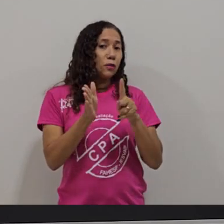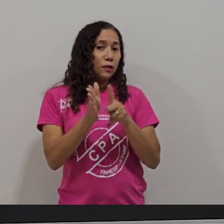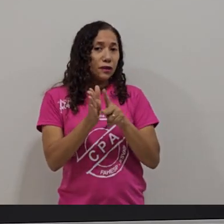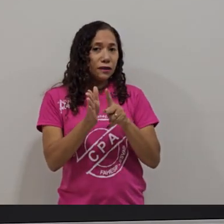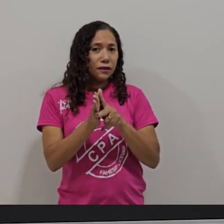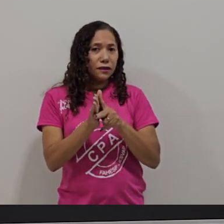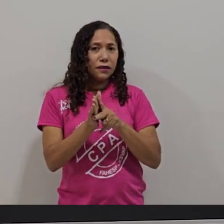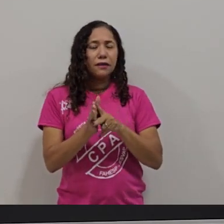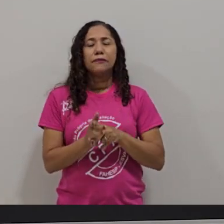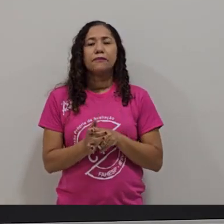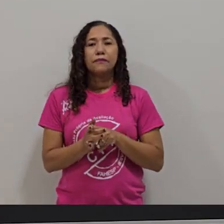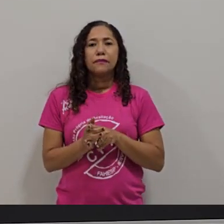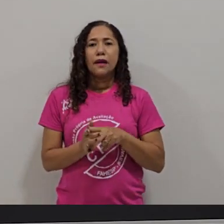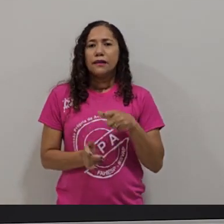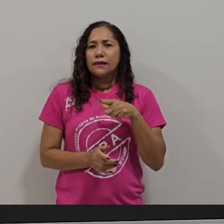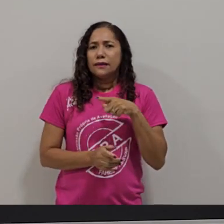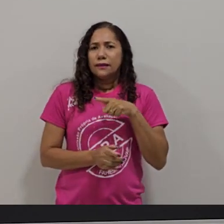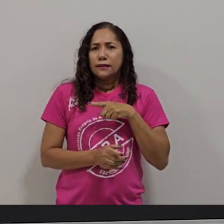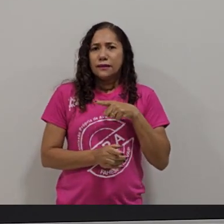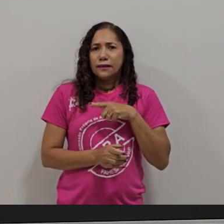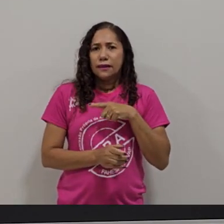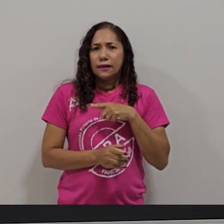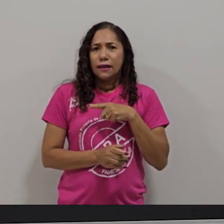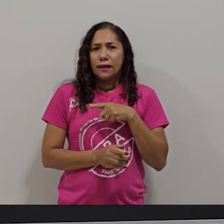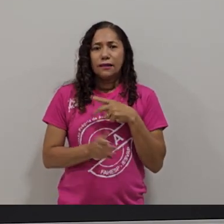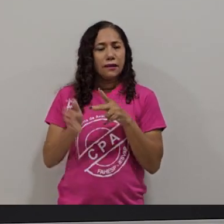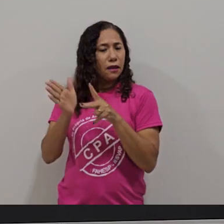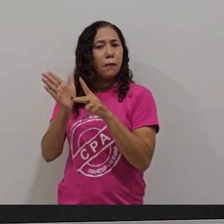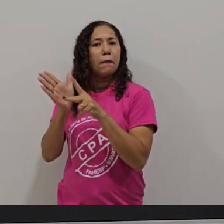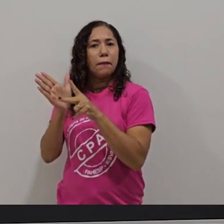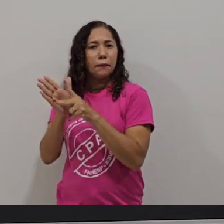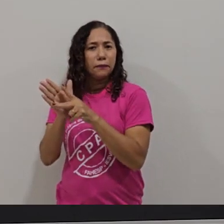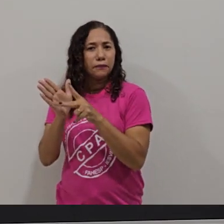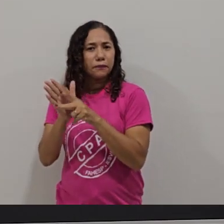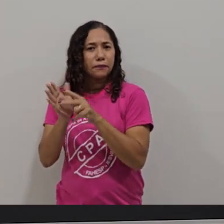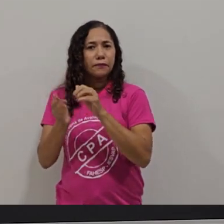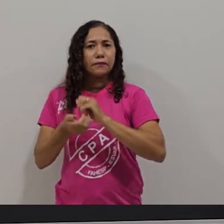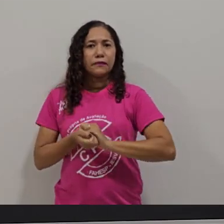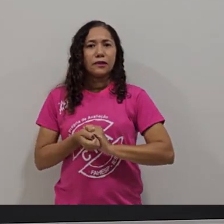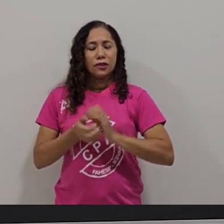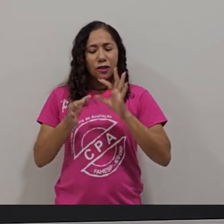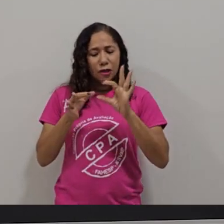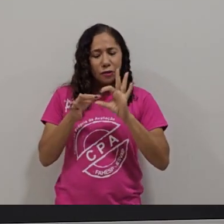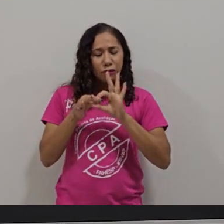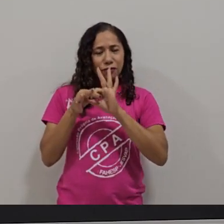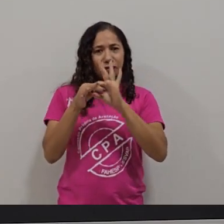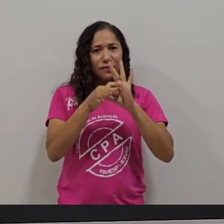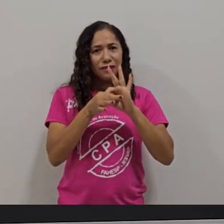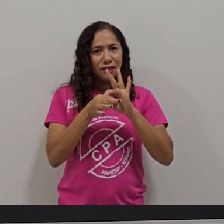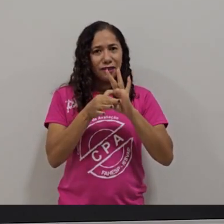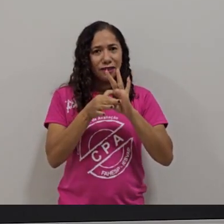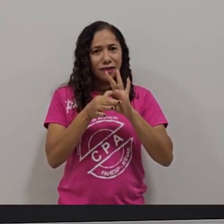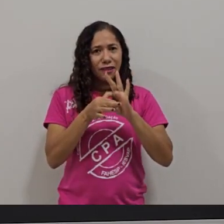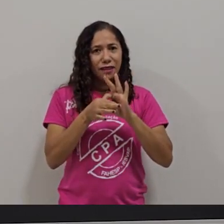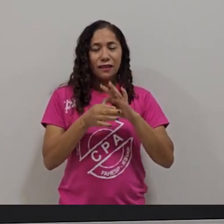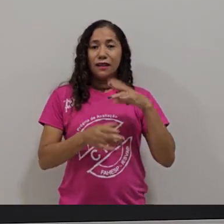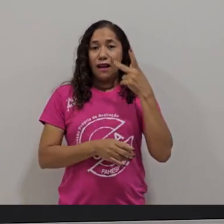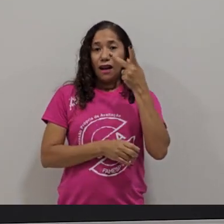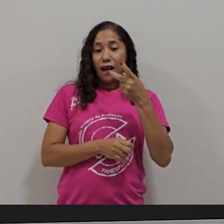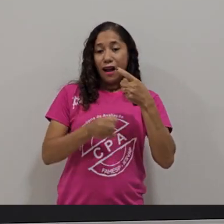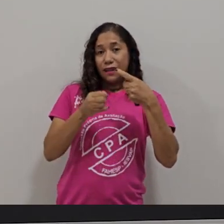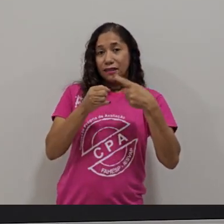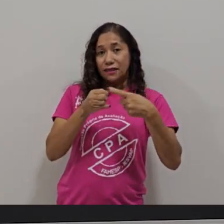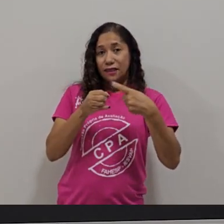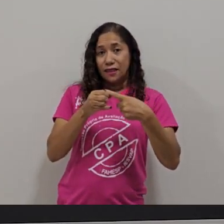extensão, mas ele tinha esse propósito, né, de integrar a